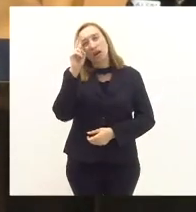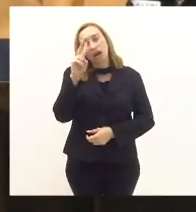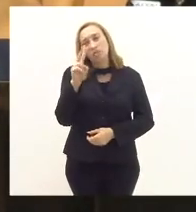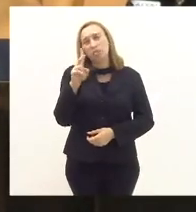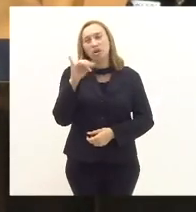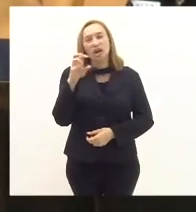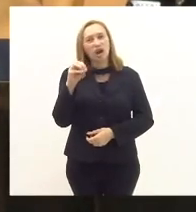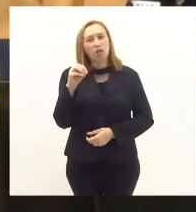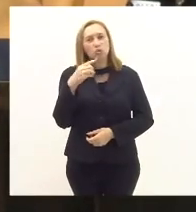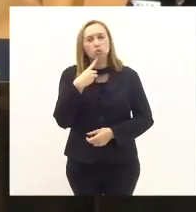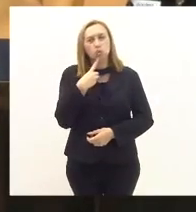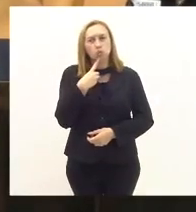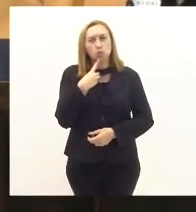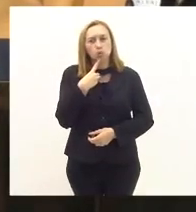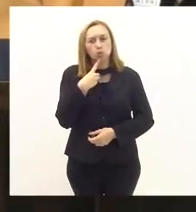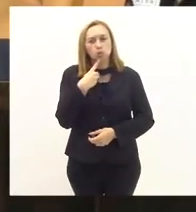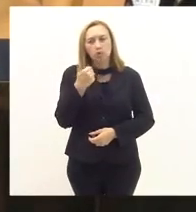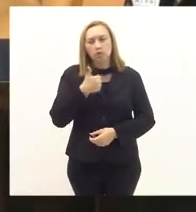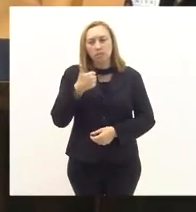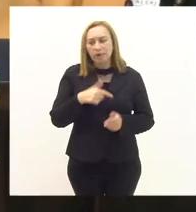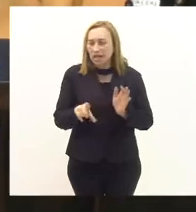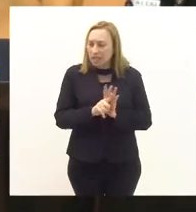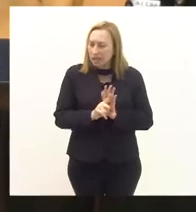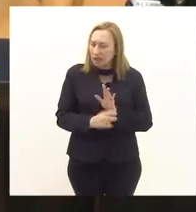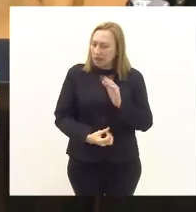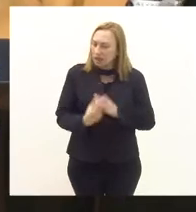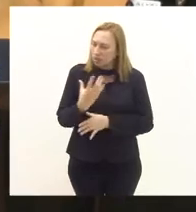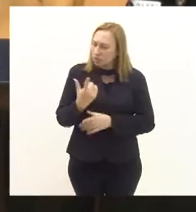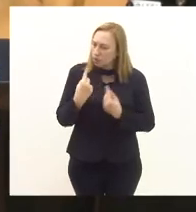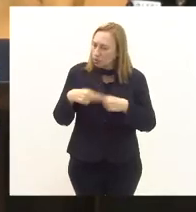Cláudio lembra, a primeira lei que a gente fez contra